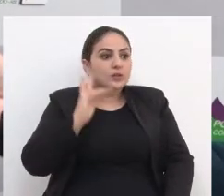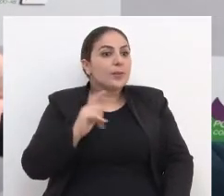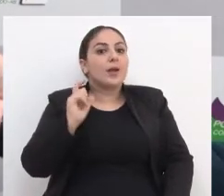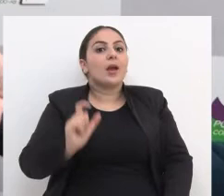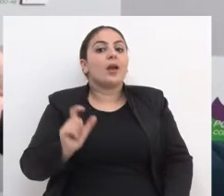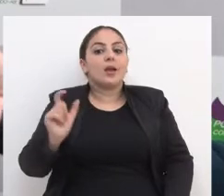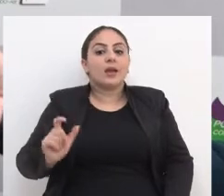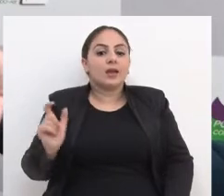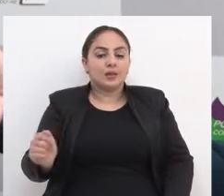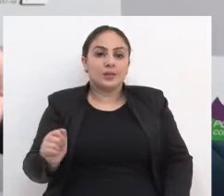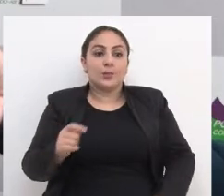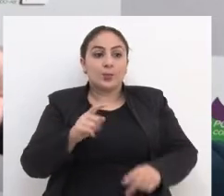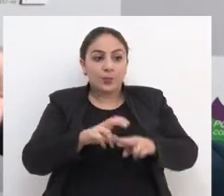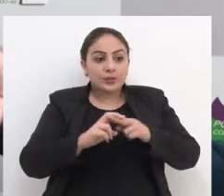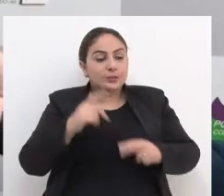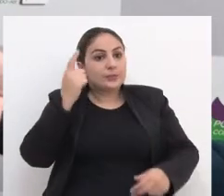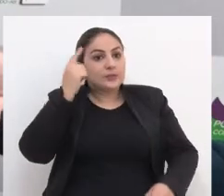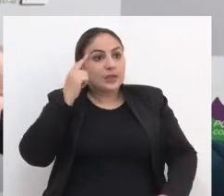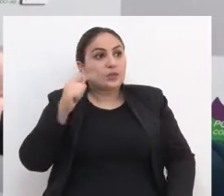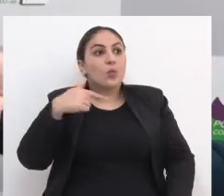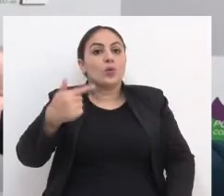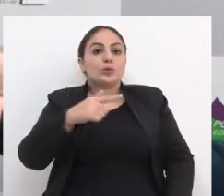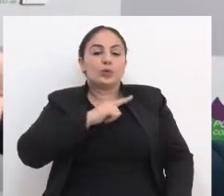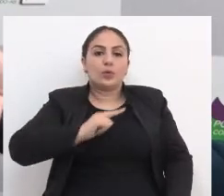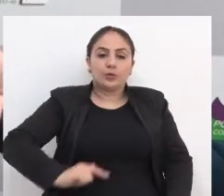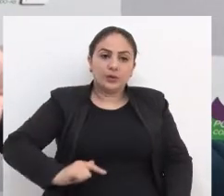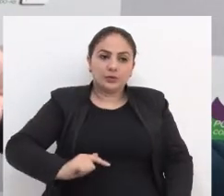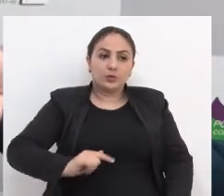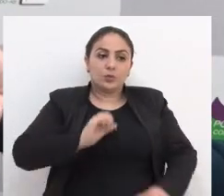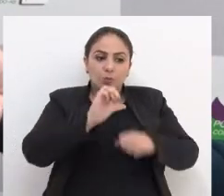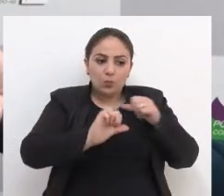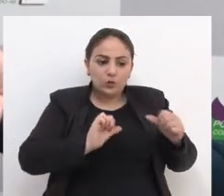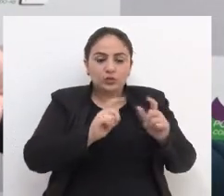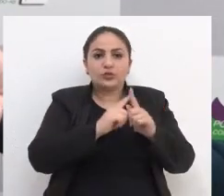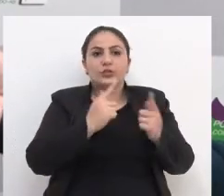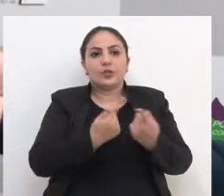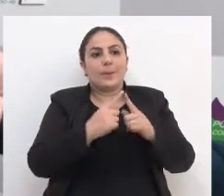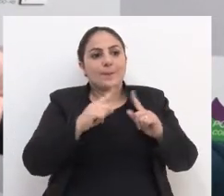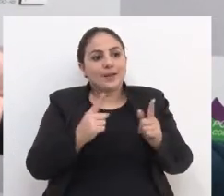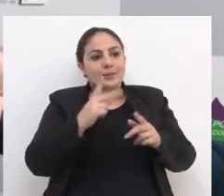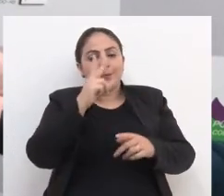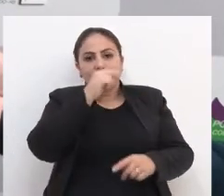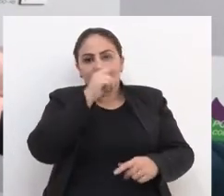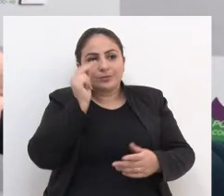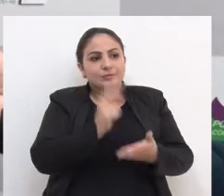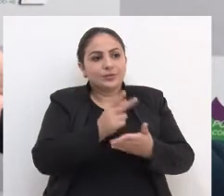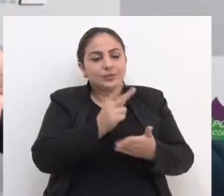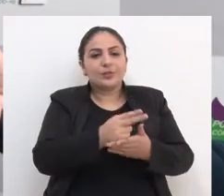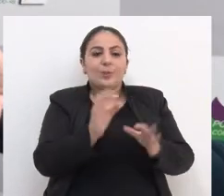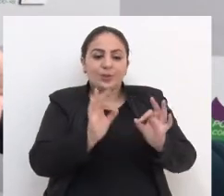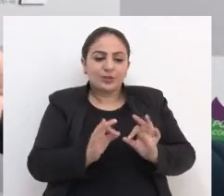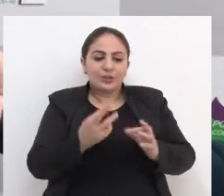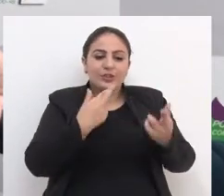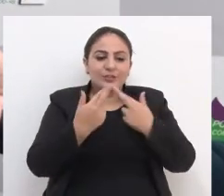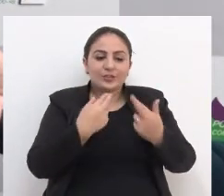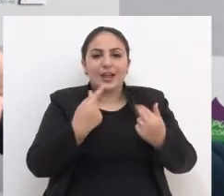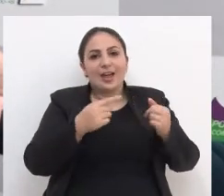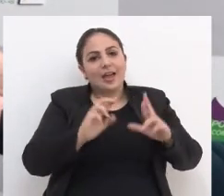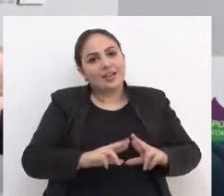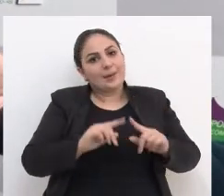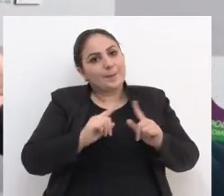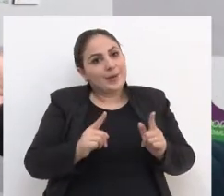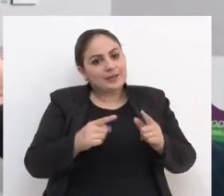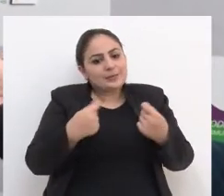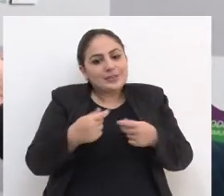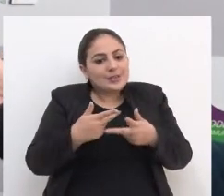prefeito de agora já tem que pensar no próximo governo, porque muda o gestor, mas a prefeitura ela continua. Então devem projetos também relacionados a essa área, mas que não deverão